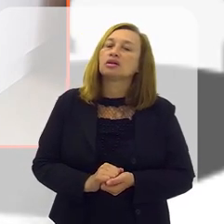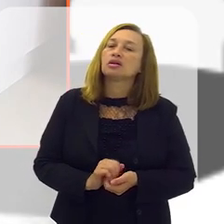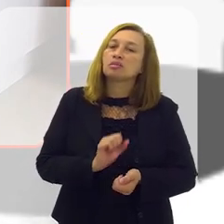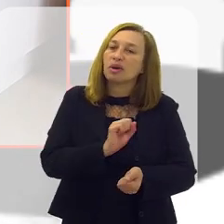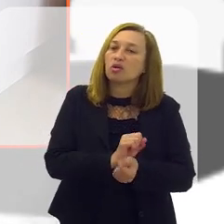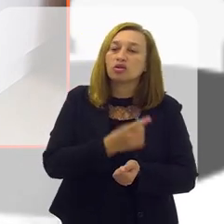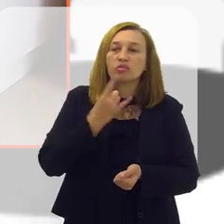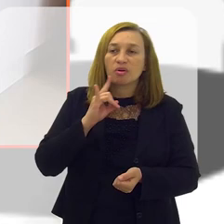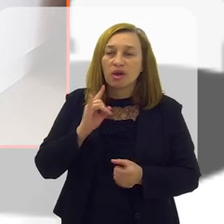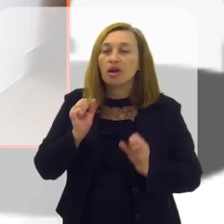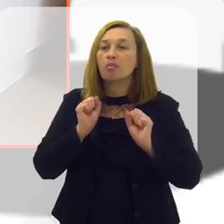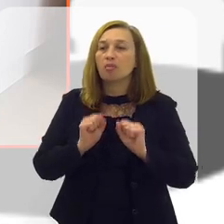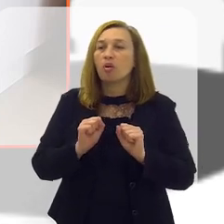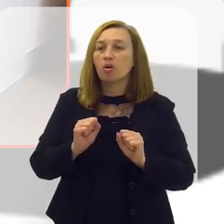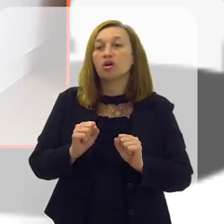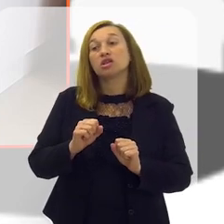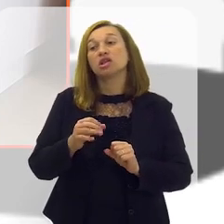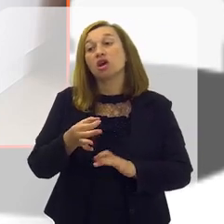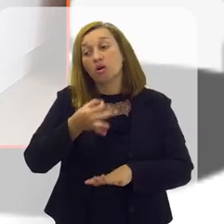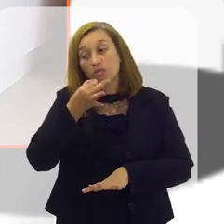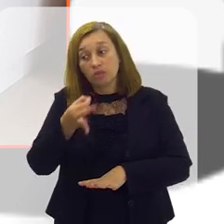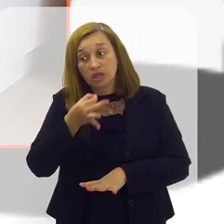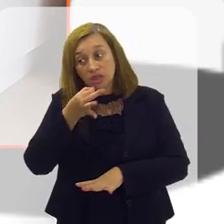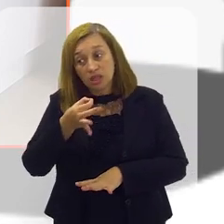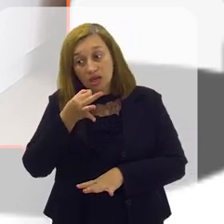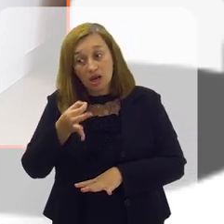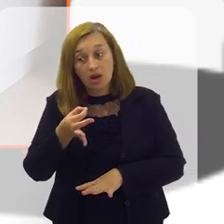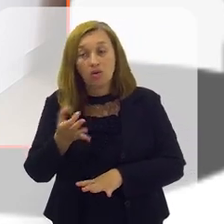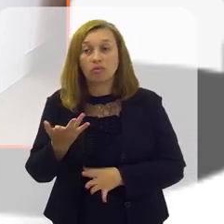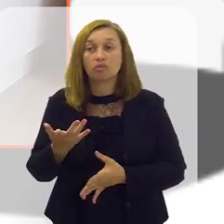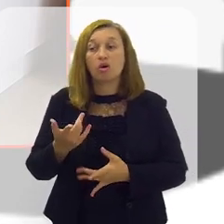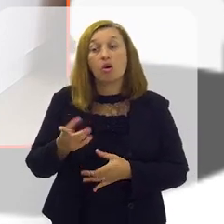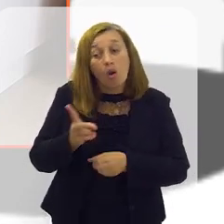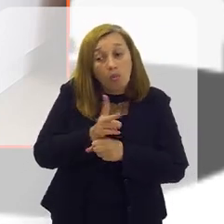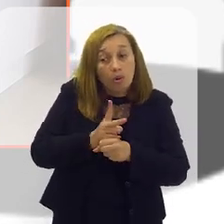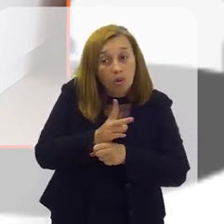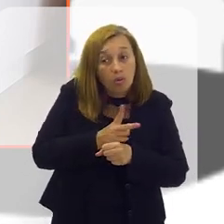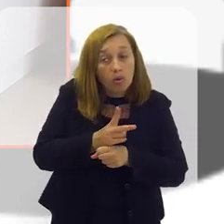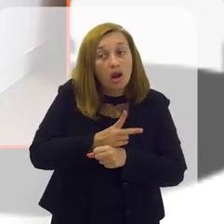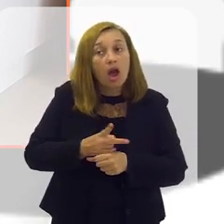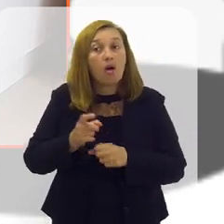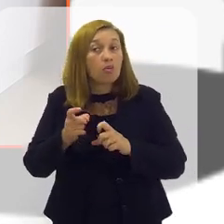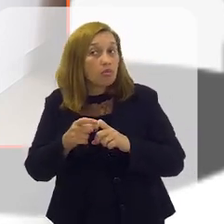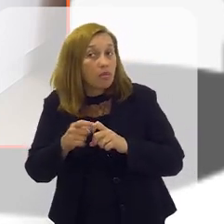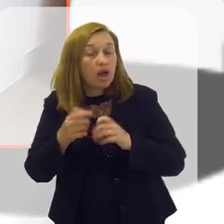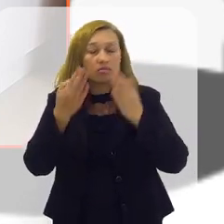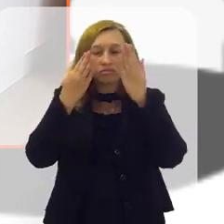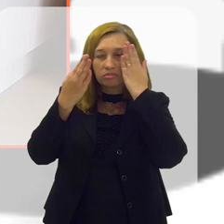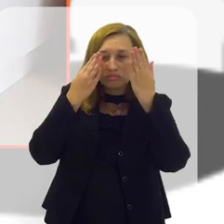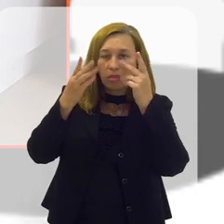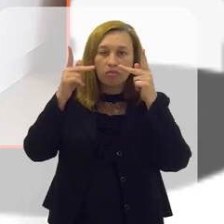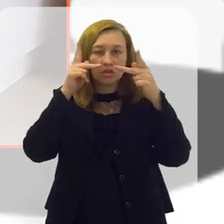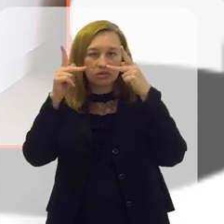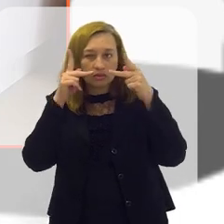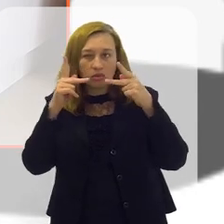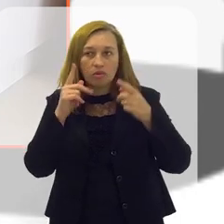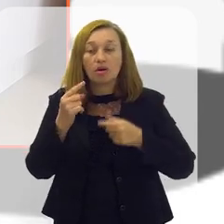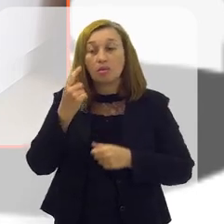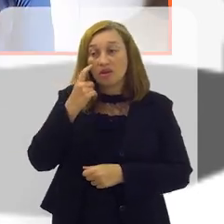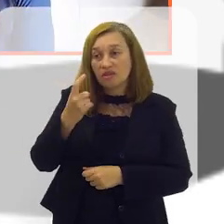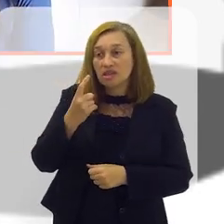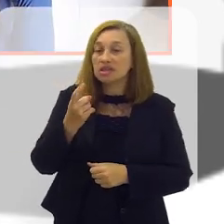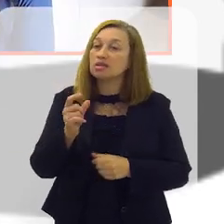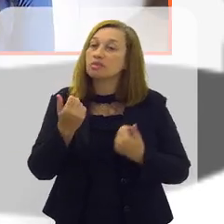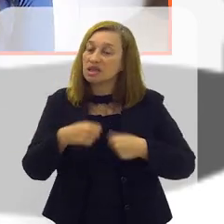orientar, sugerir, olha. Talvez seja interessante você procurar um médico, uma psicóloga, um psiquiatra, para ver se é uma